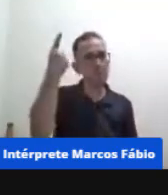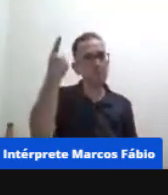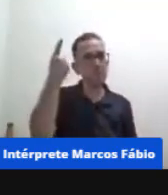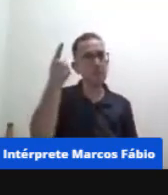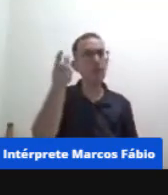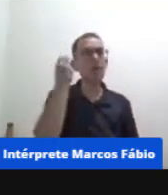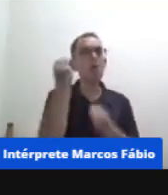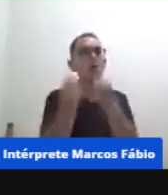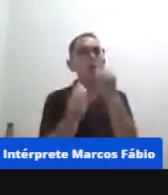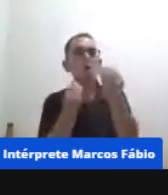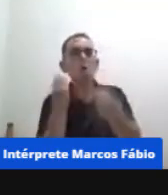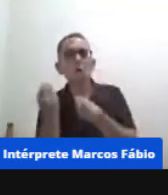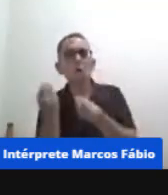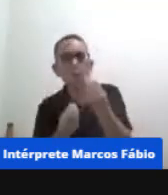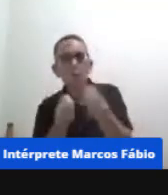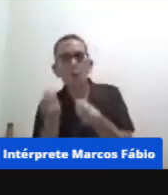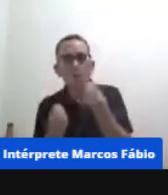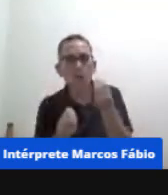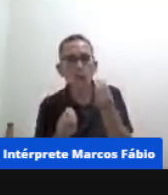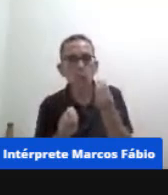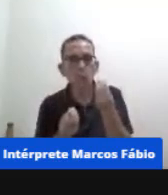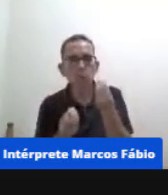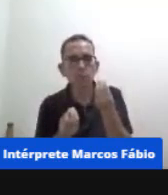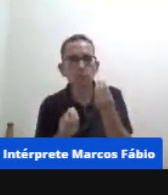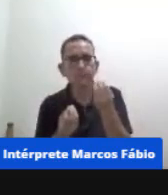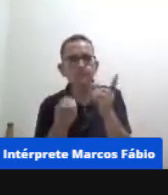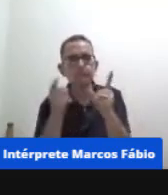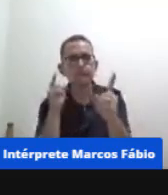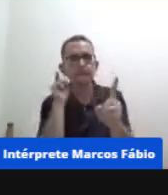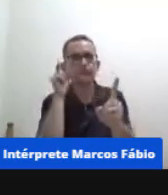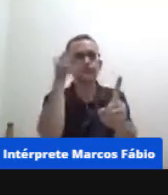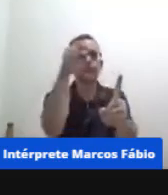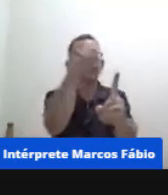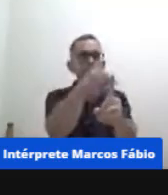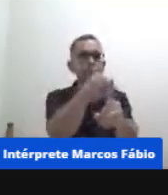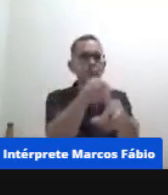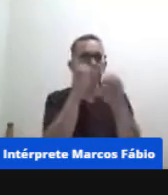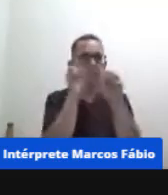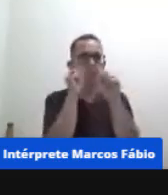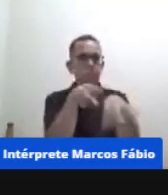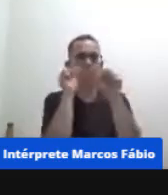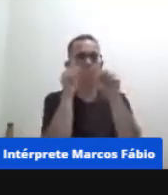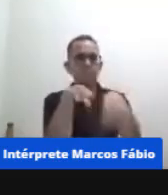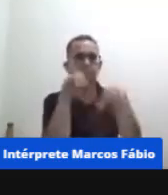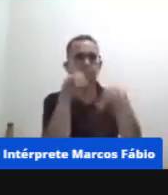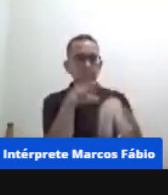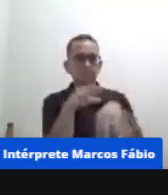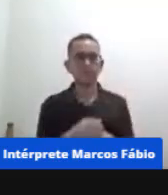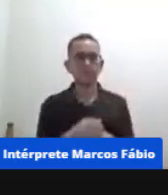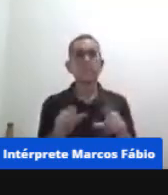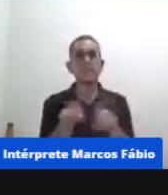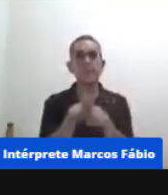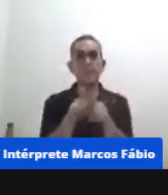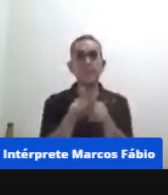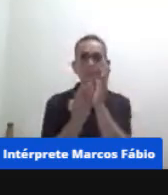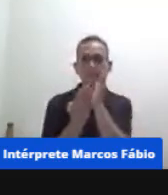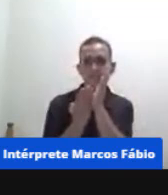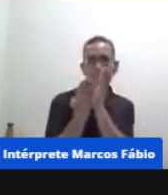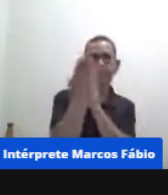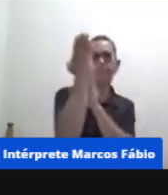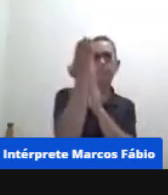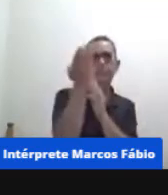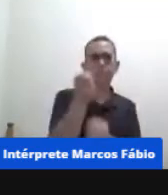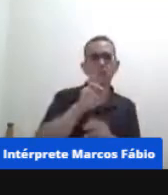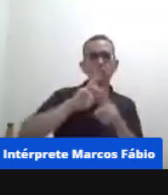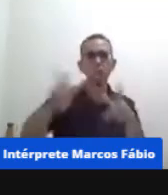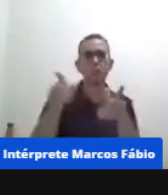mais direcionadas ao ensino, né? E traçar diferentes caminhos mediante aos